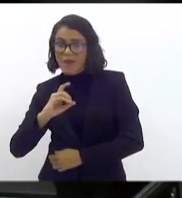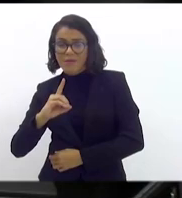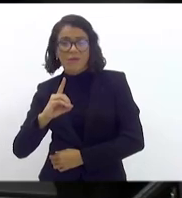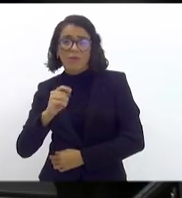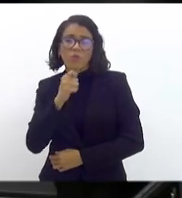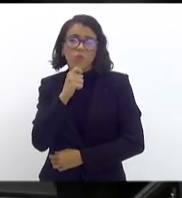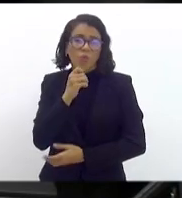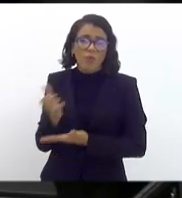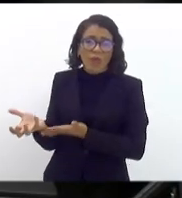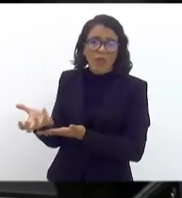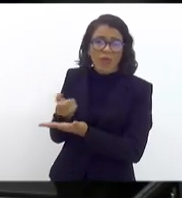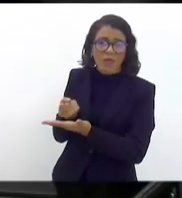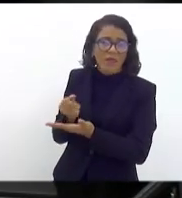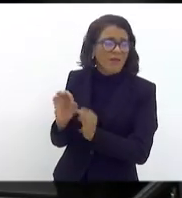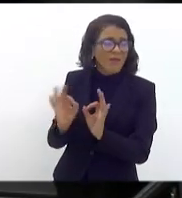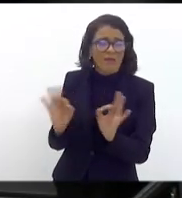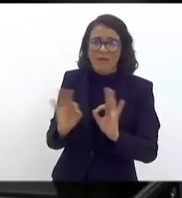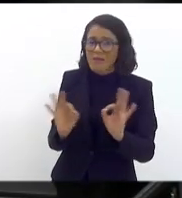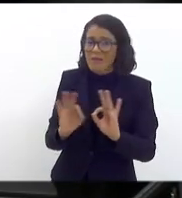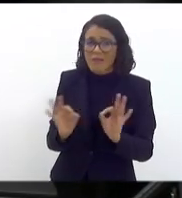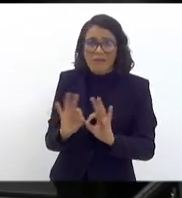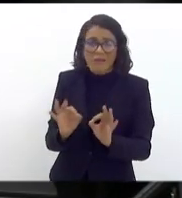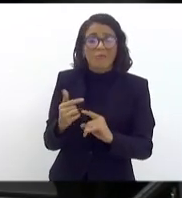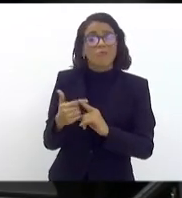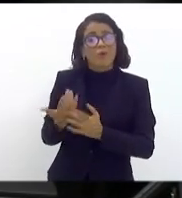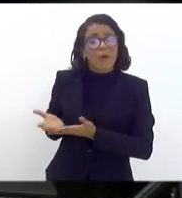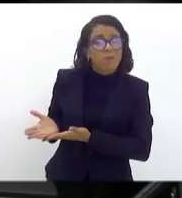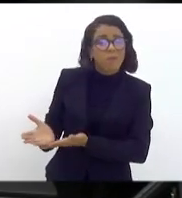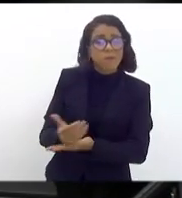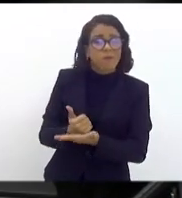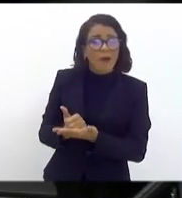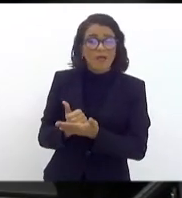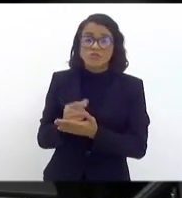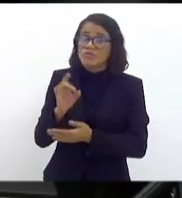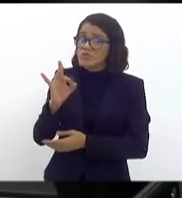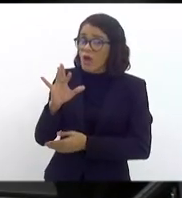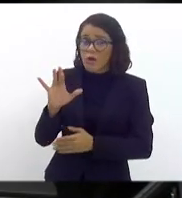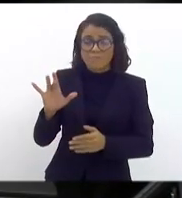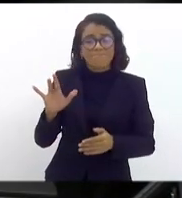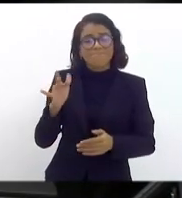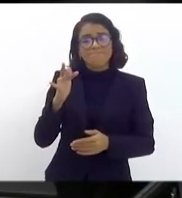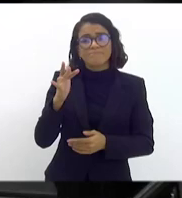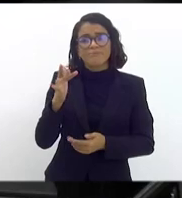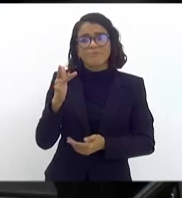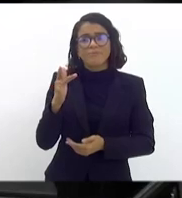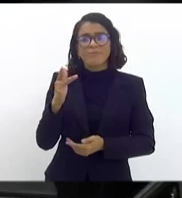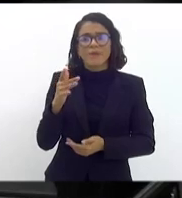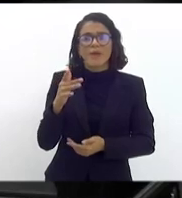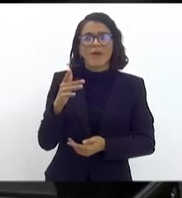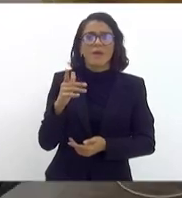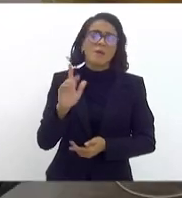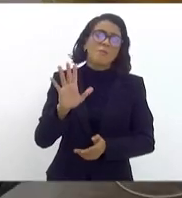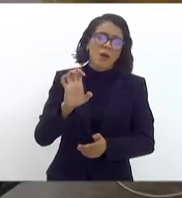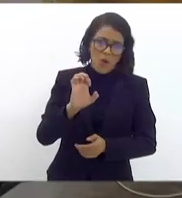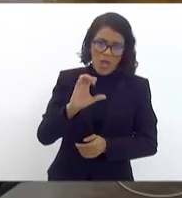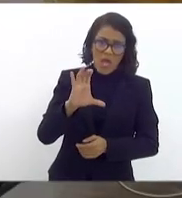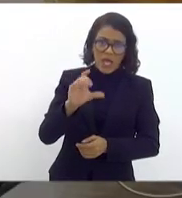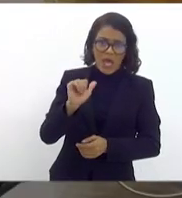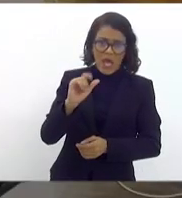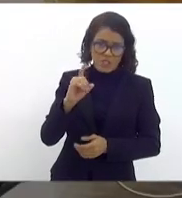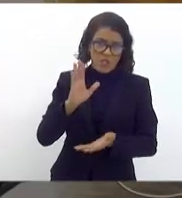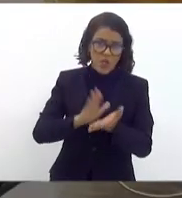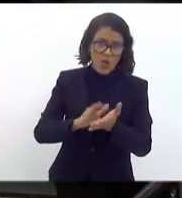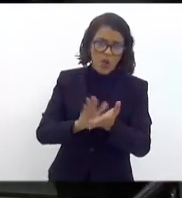não há arrecadação, porque a arrecadação ela se dirige exclusivamente ao... Tanto assim, posso citar um